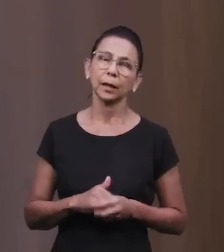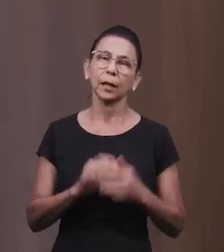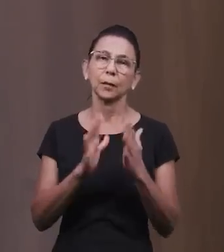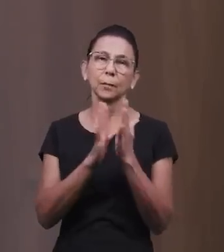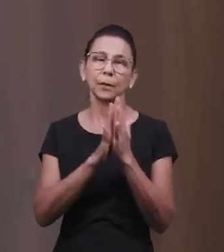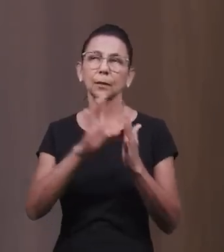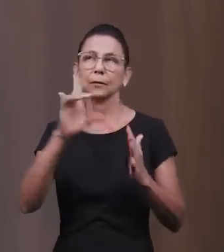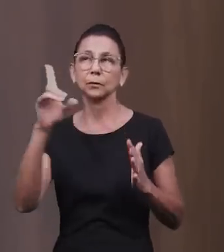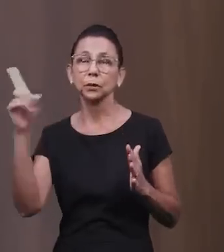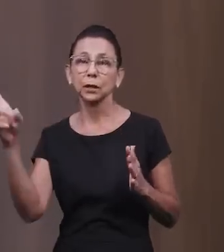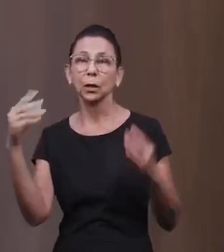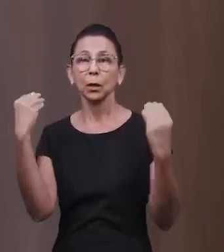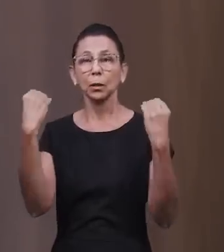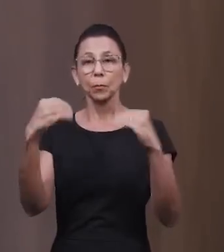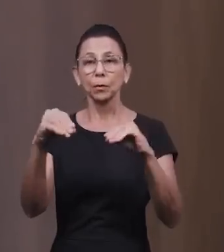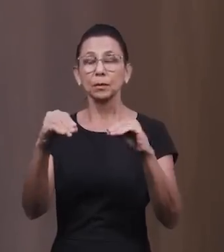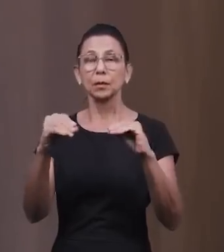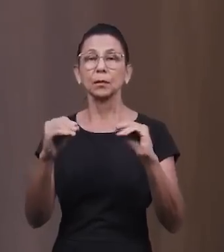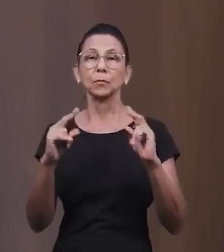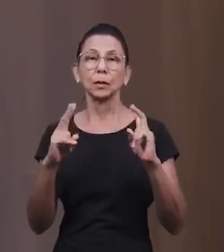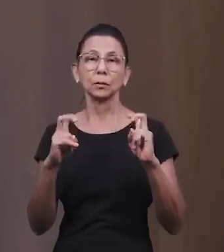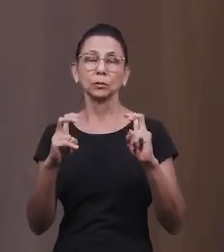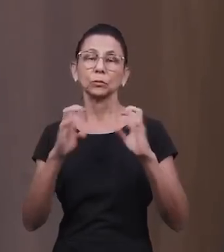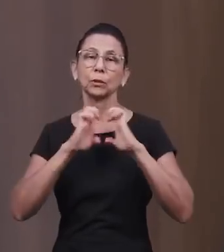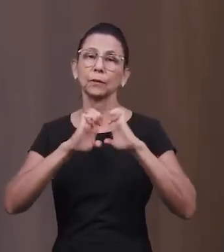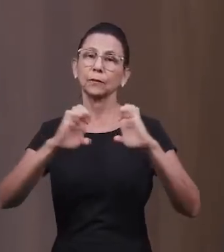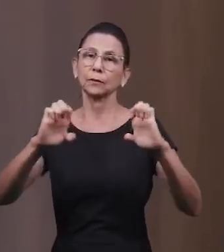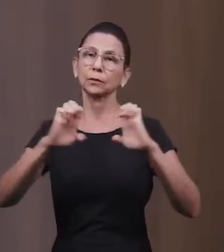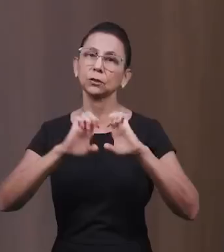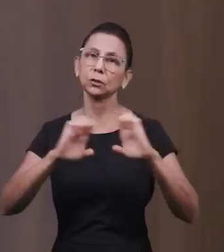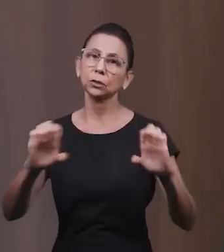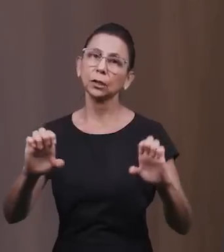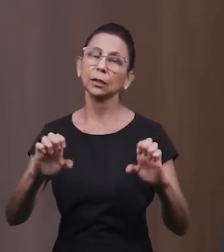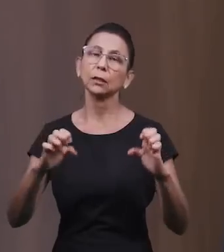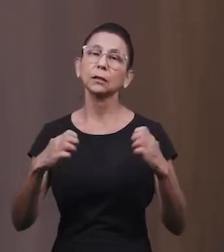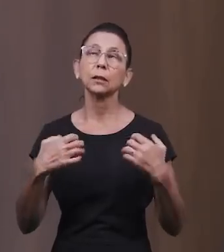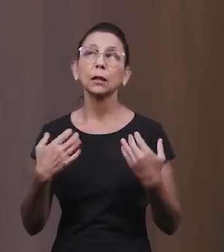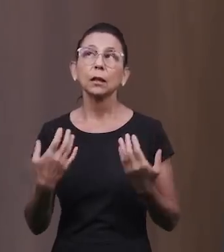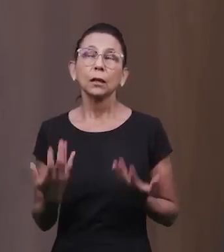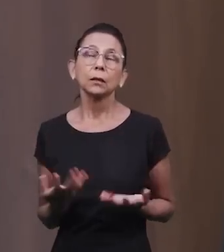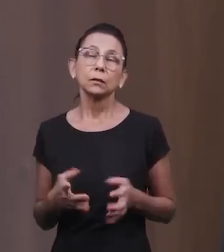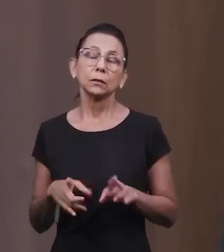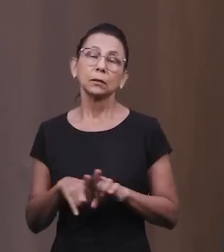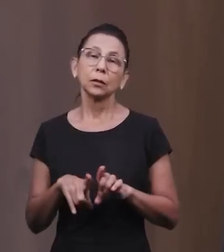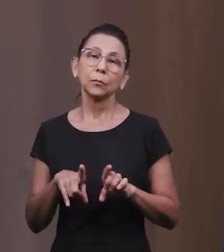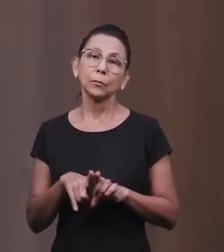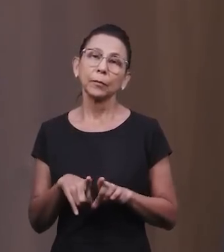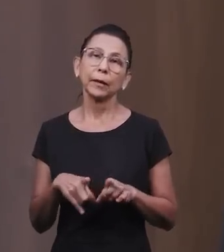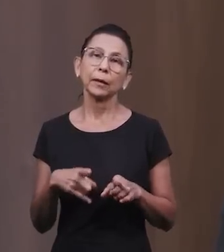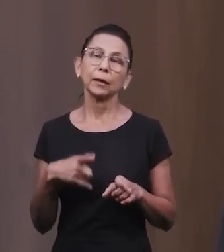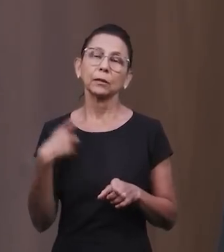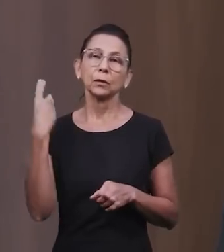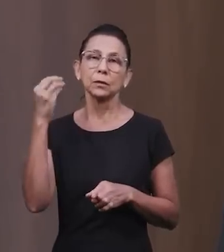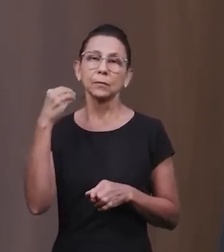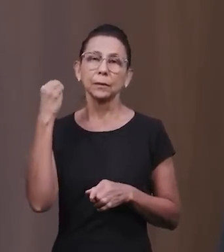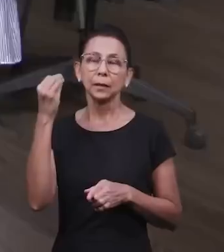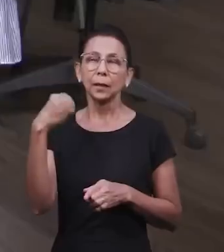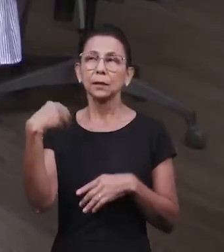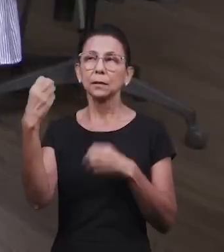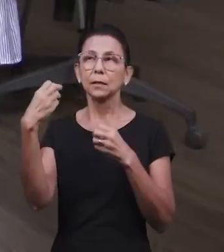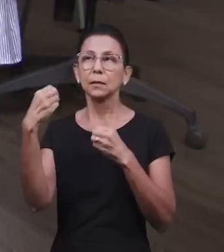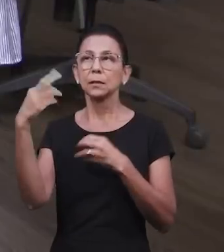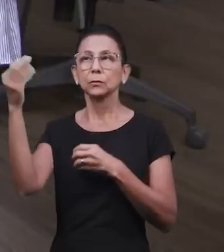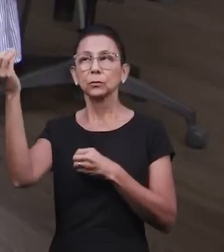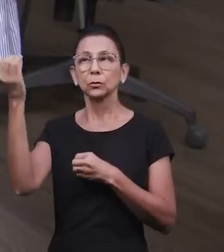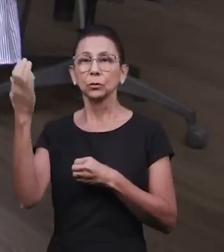sobre o Evangelho, quando compartilhamos, né, aquilo que o Senhor tem nos dado como ensinamento.